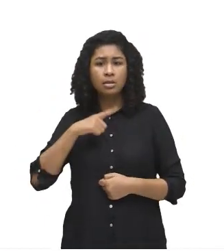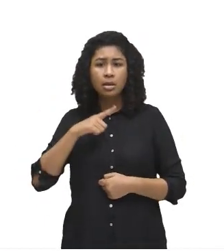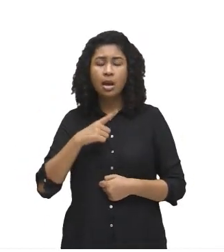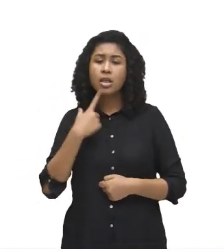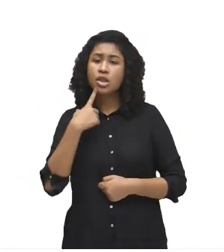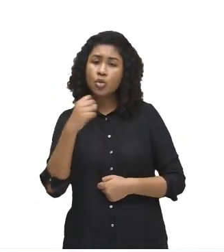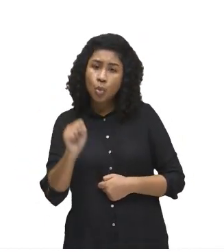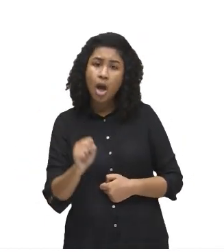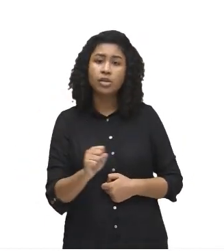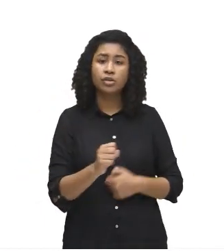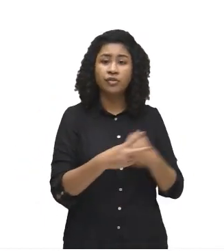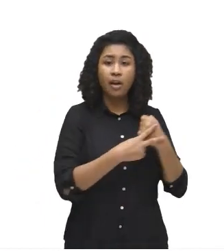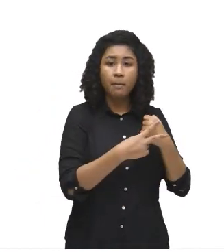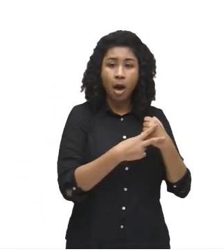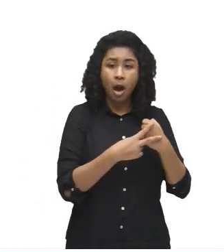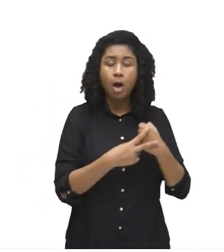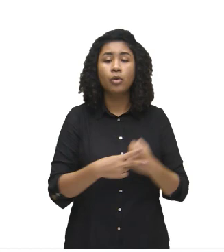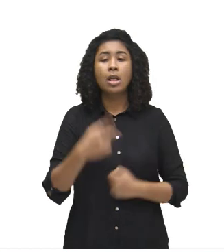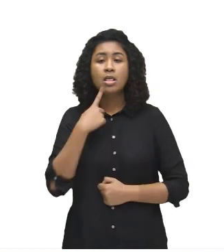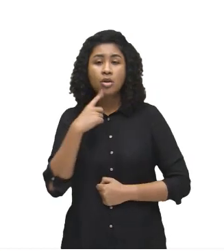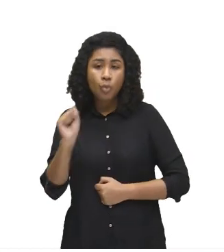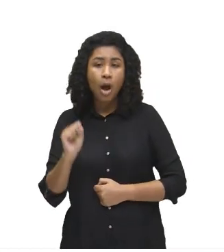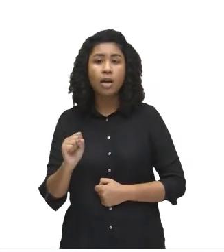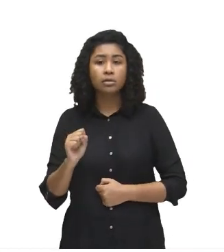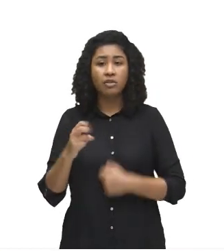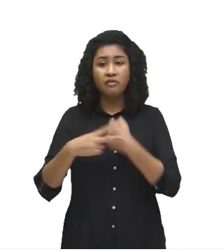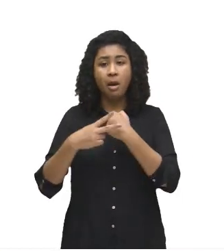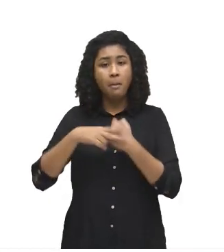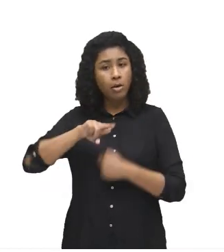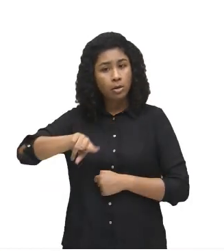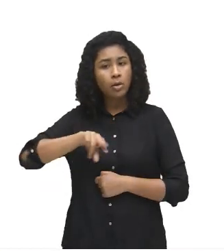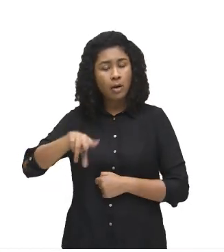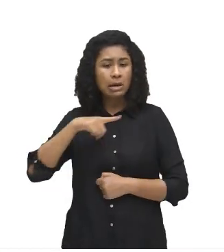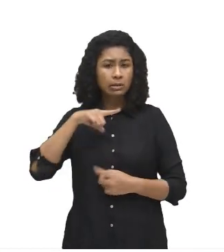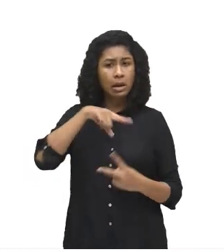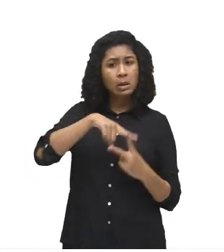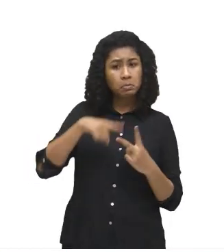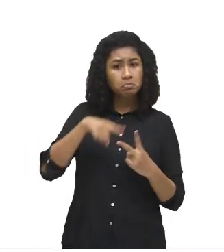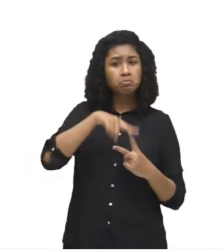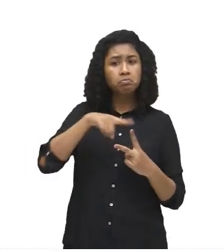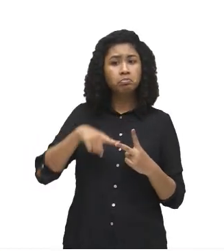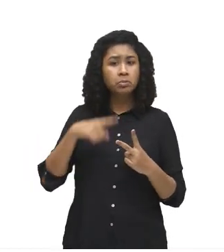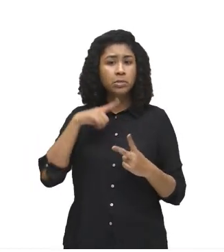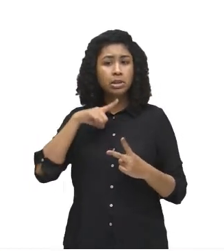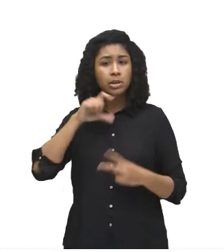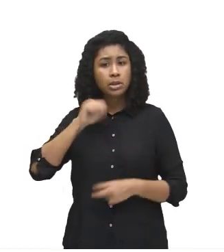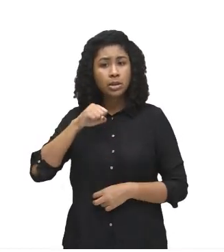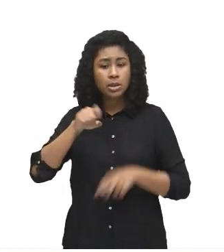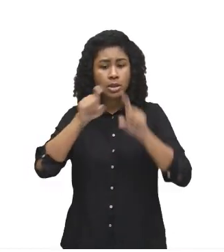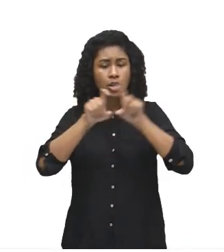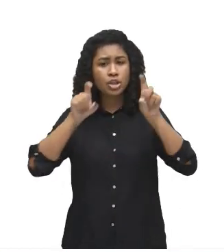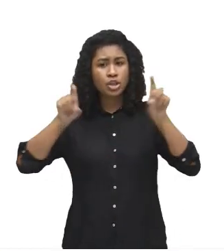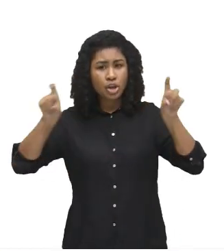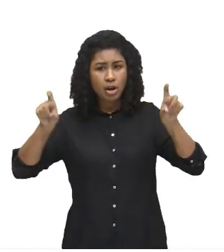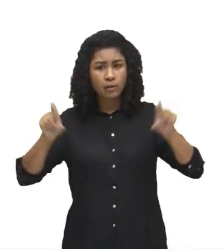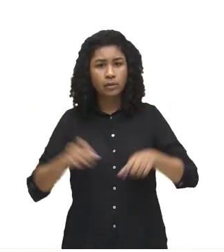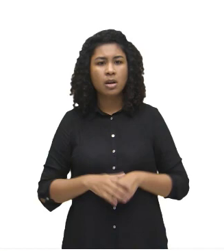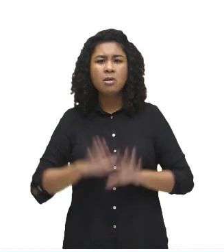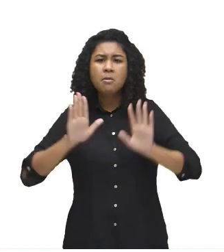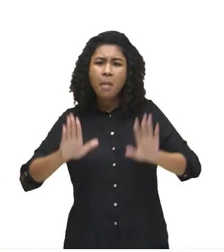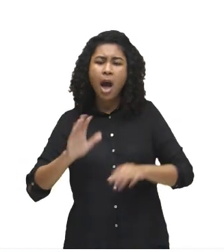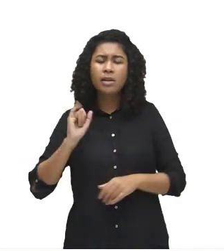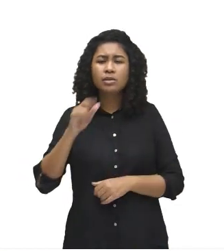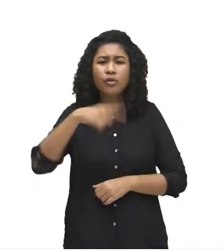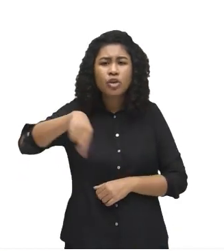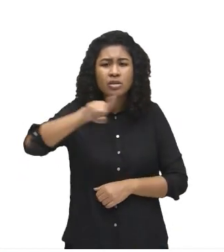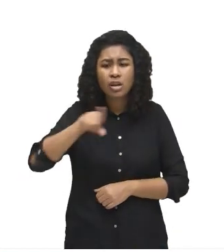verbal sim, o movimento das personagens, é a linguagem não verbal. E Consequentemente, se você marcou só A ou